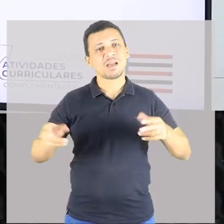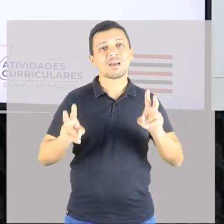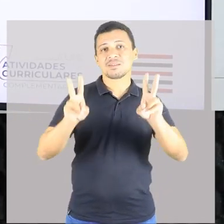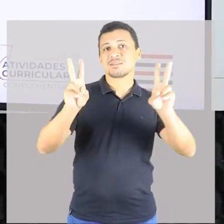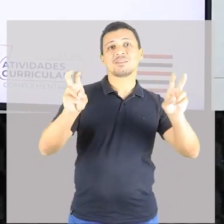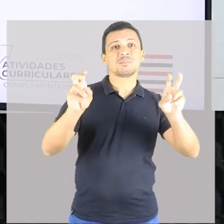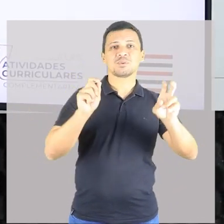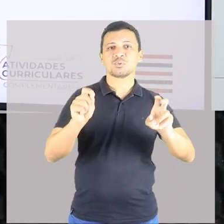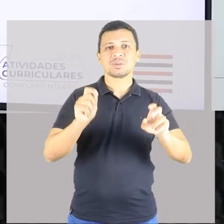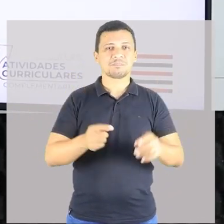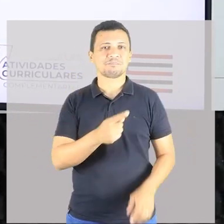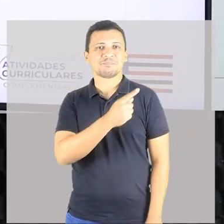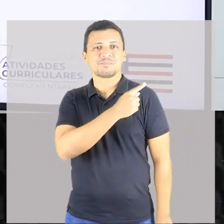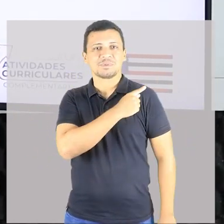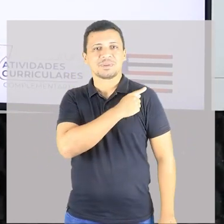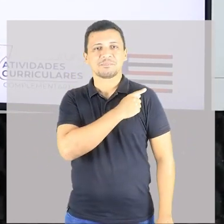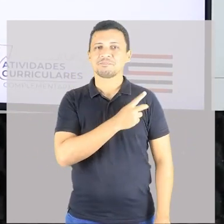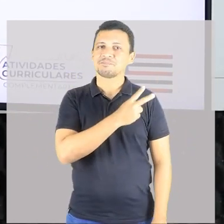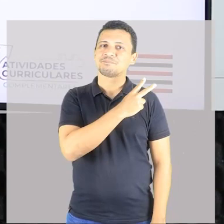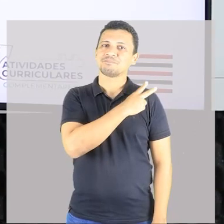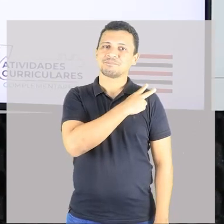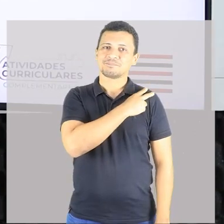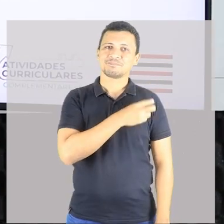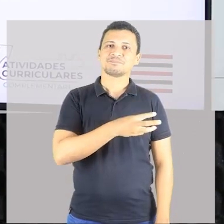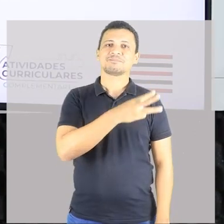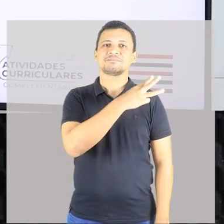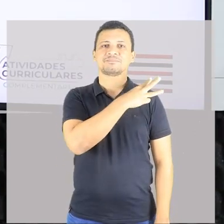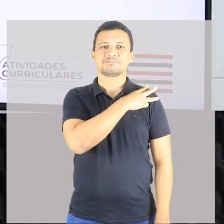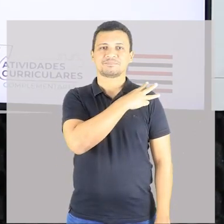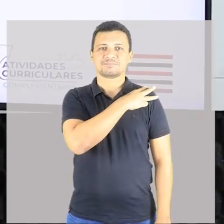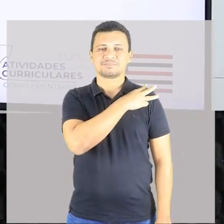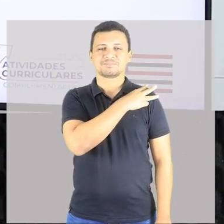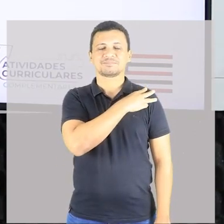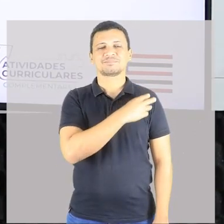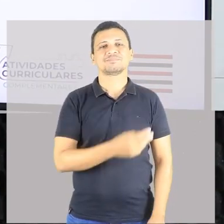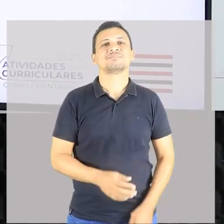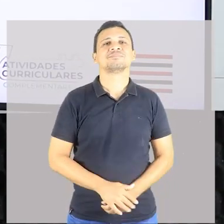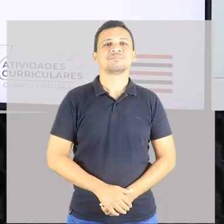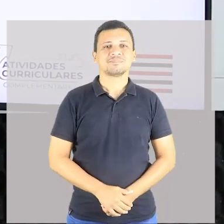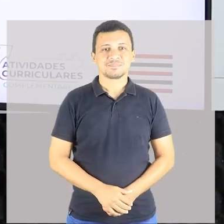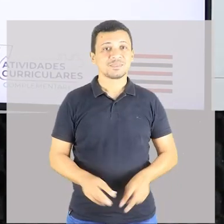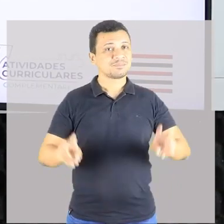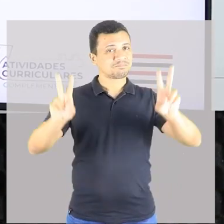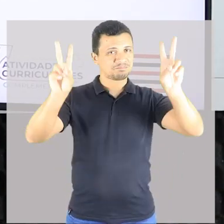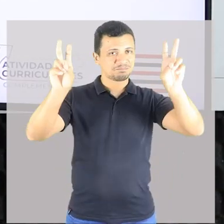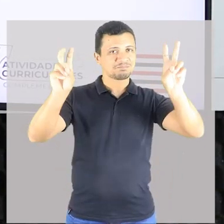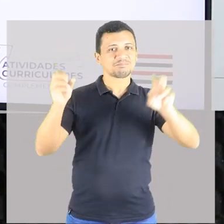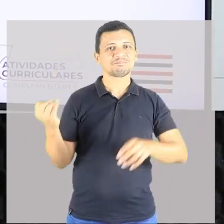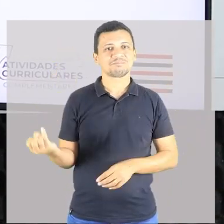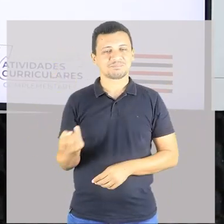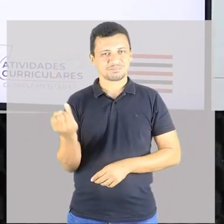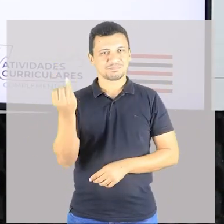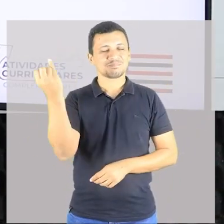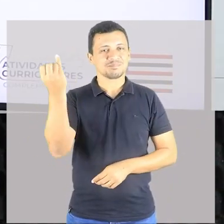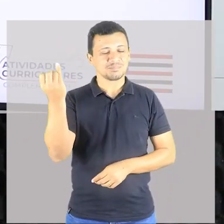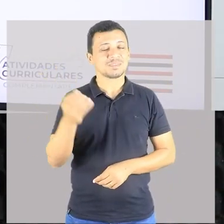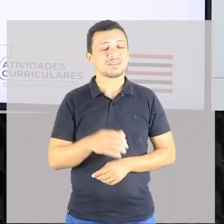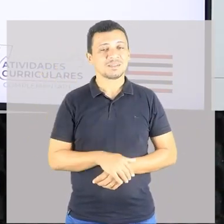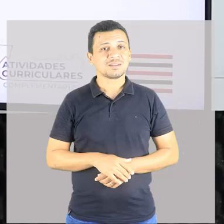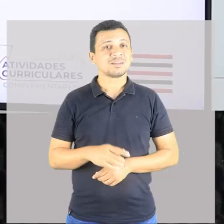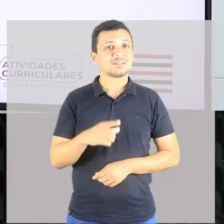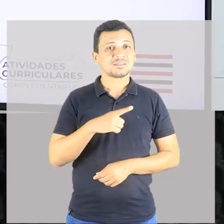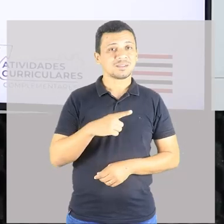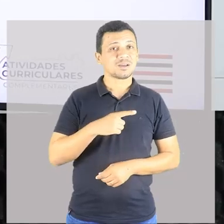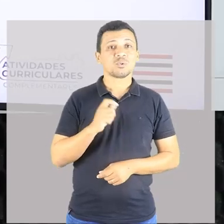envolvendo assuntos da primeira, da segunda e da terceira série do ensino médio, né? Temáticas aí muito importantes, inclusive, que normalmente estão